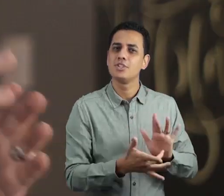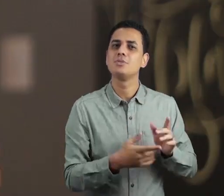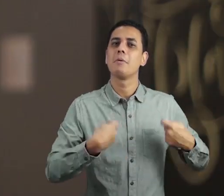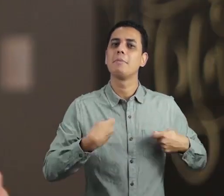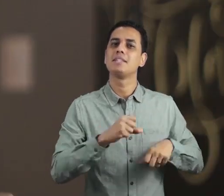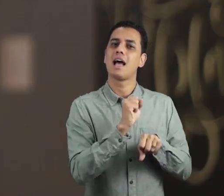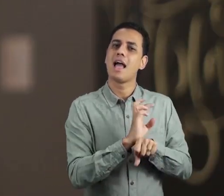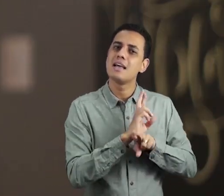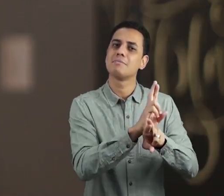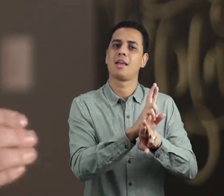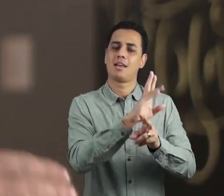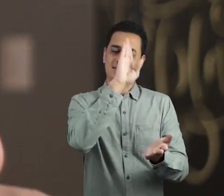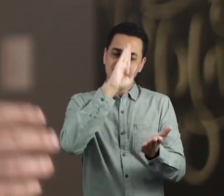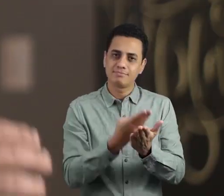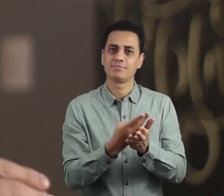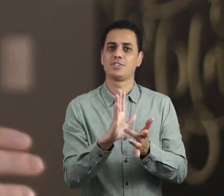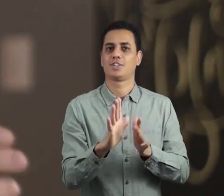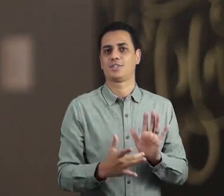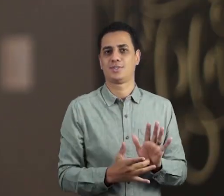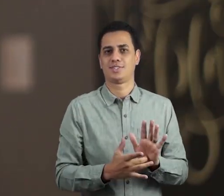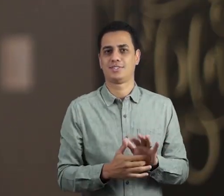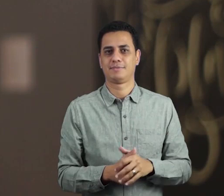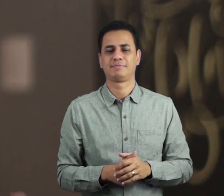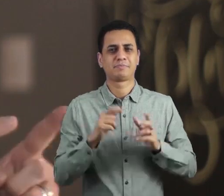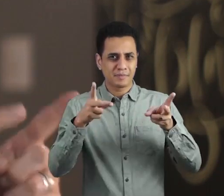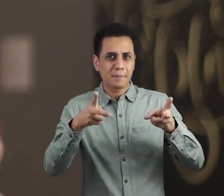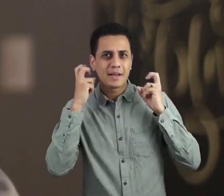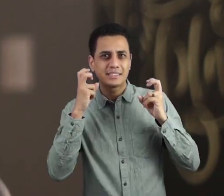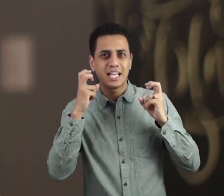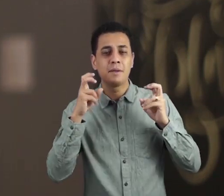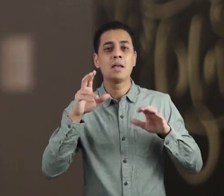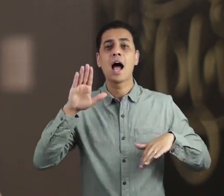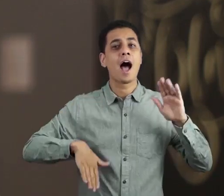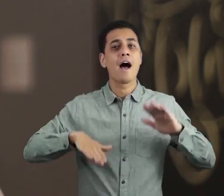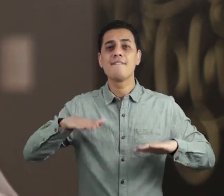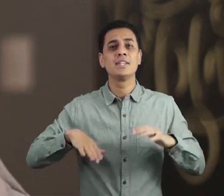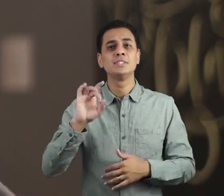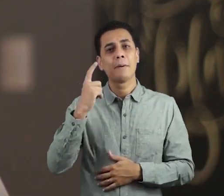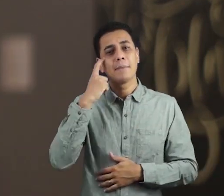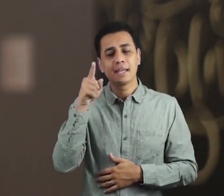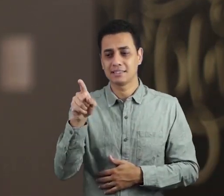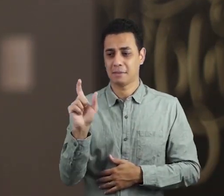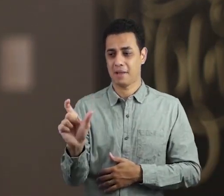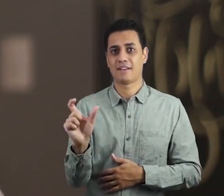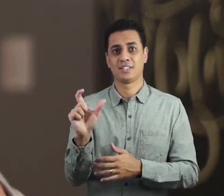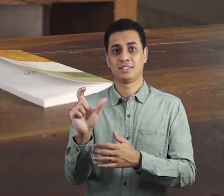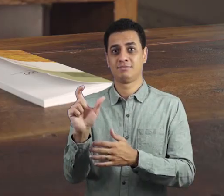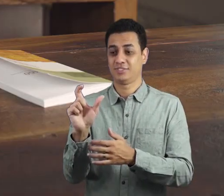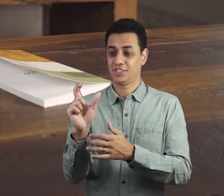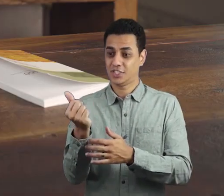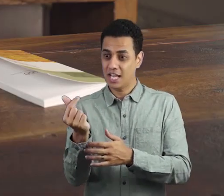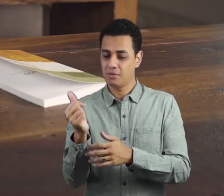O outro lado dessa passagem, versículo 6, 7 em diante, vai mostrar que existe um justo.